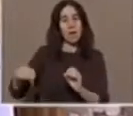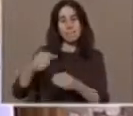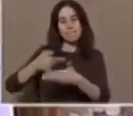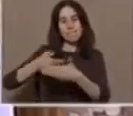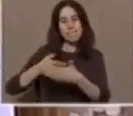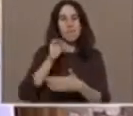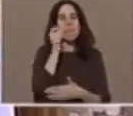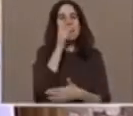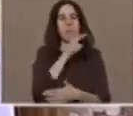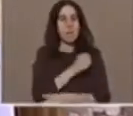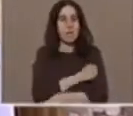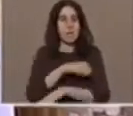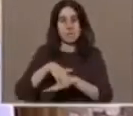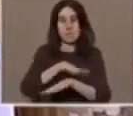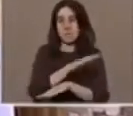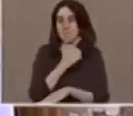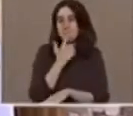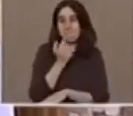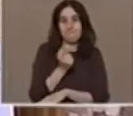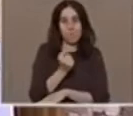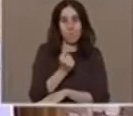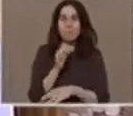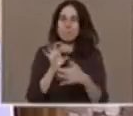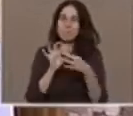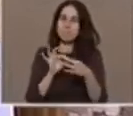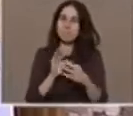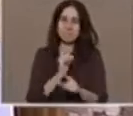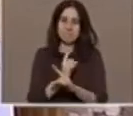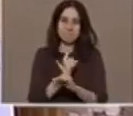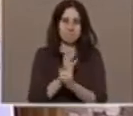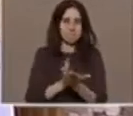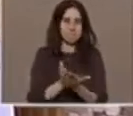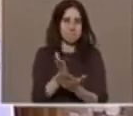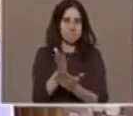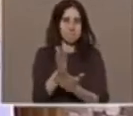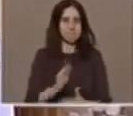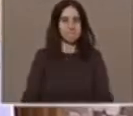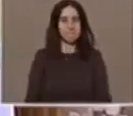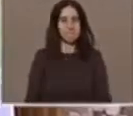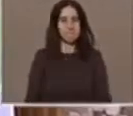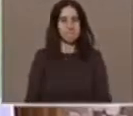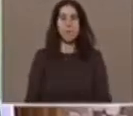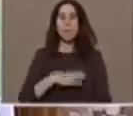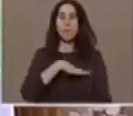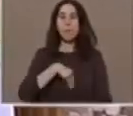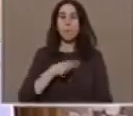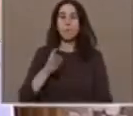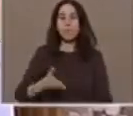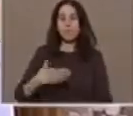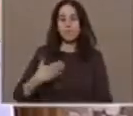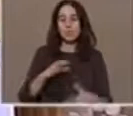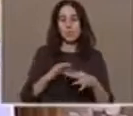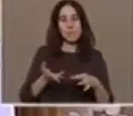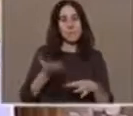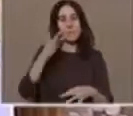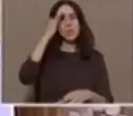podendo sair de casa, permanecem em comunhão. O sonho de um mundo mais justo e solidário, onde